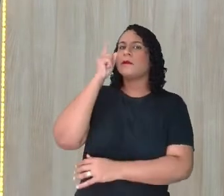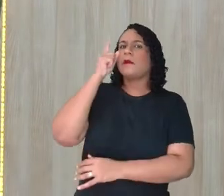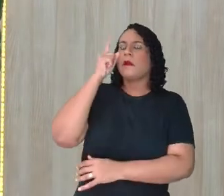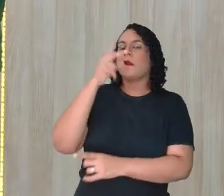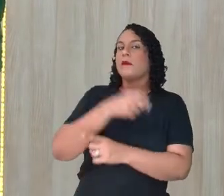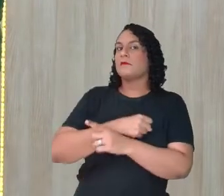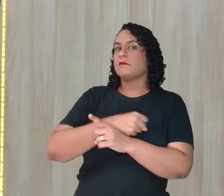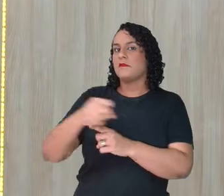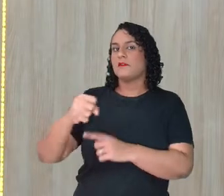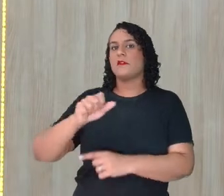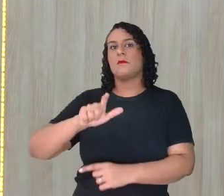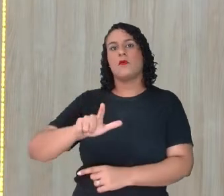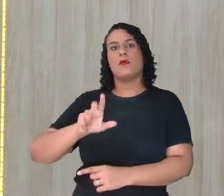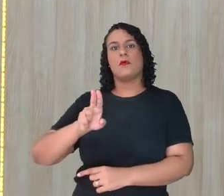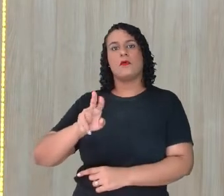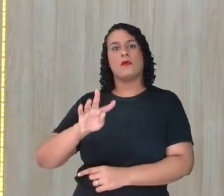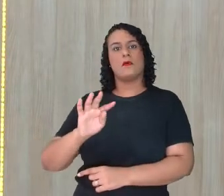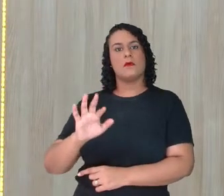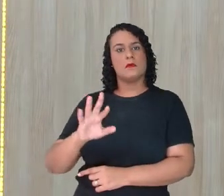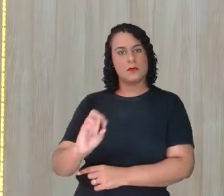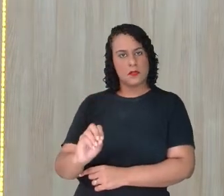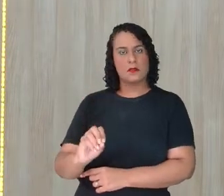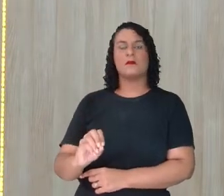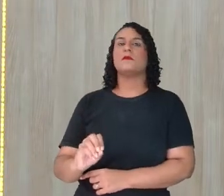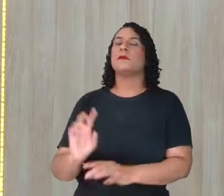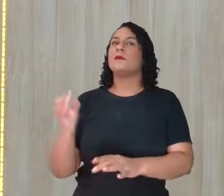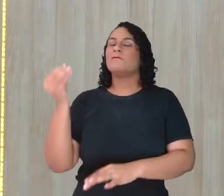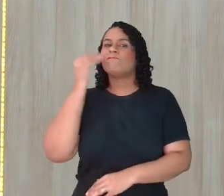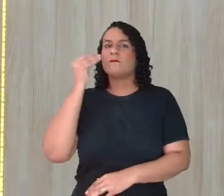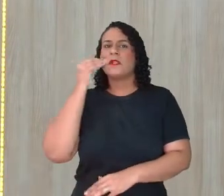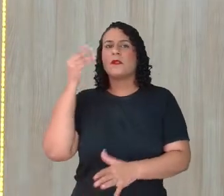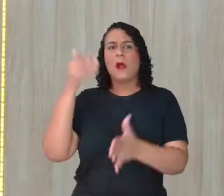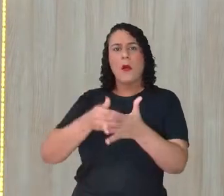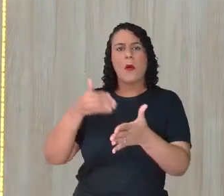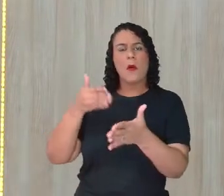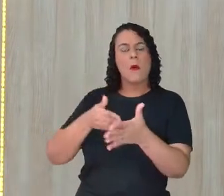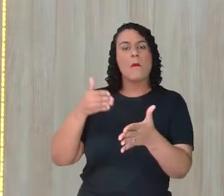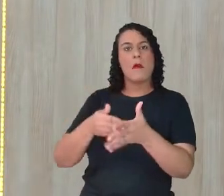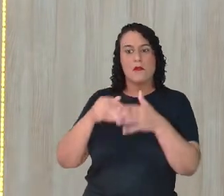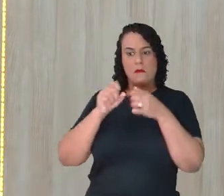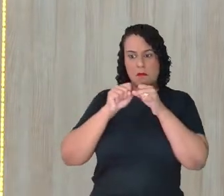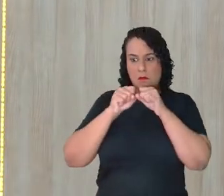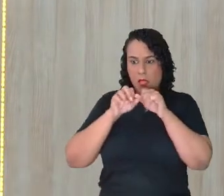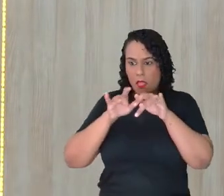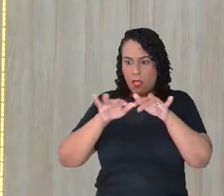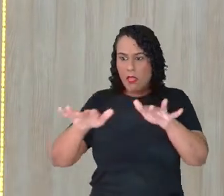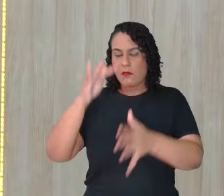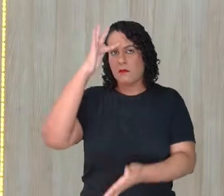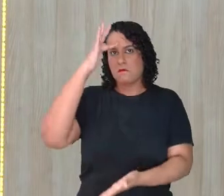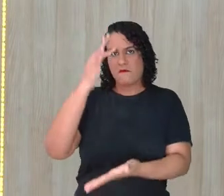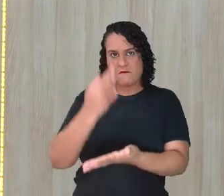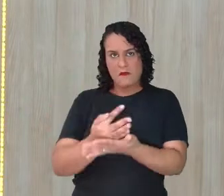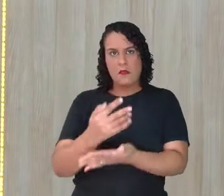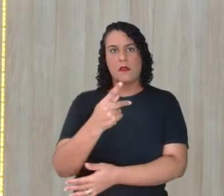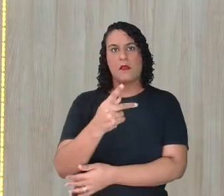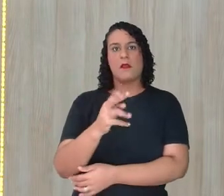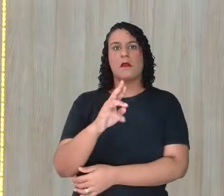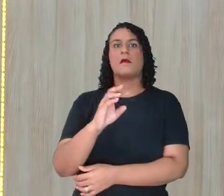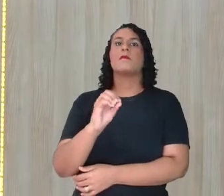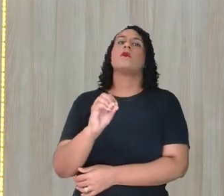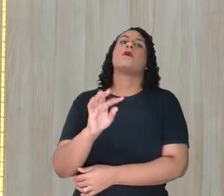ali por Lutero. Então, nesse sentido, para tentar barrar a expansão da fé